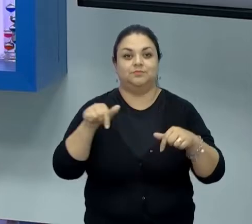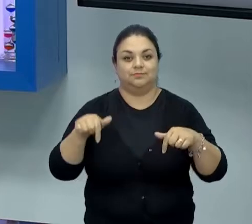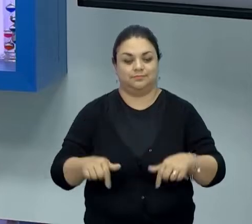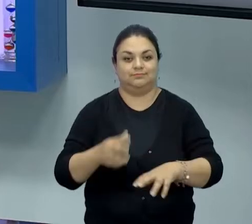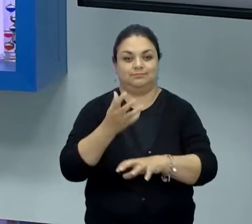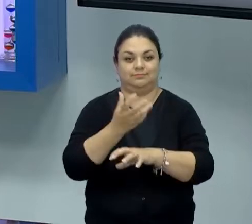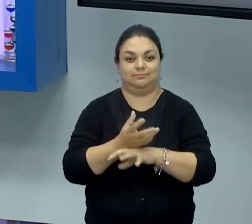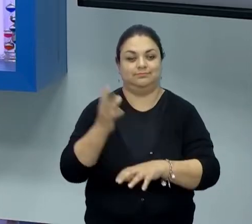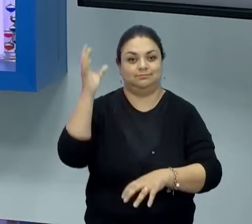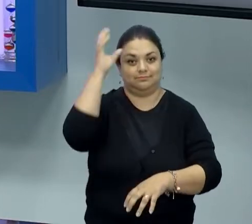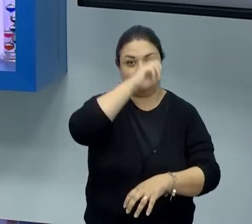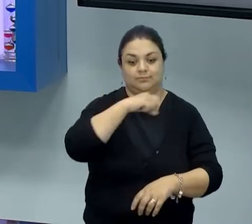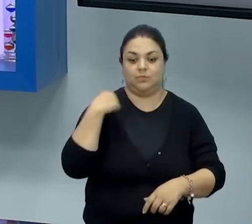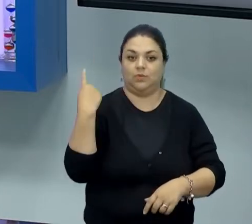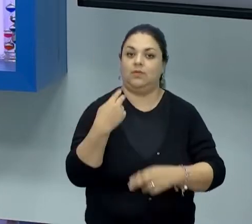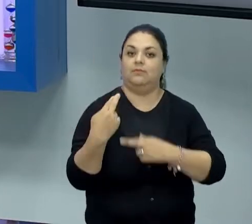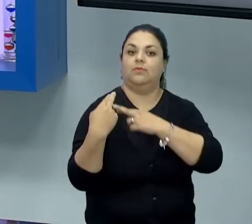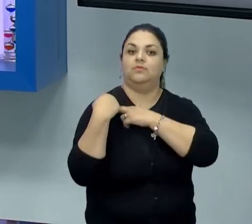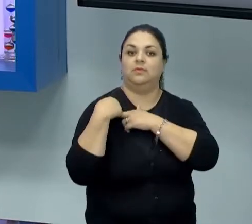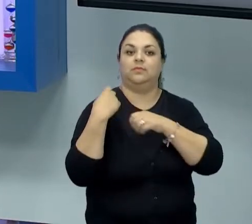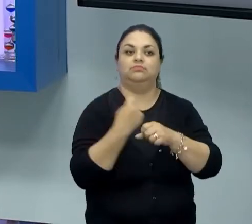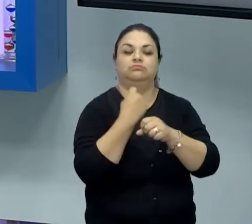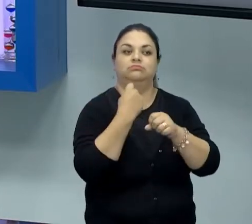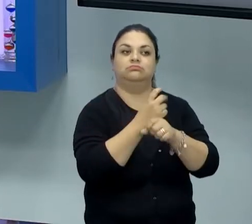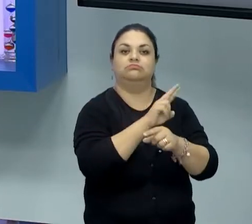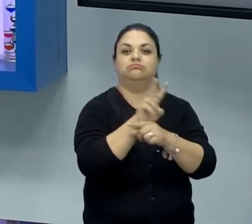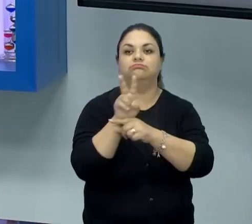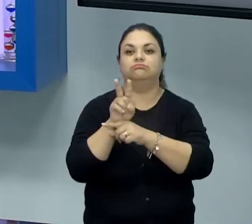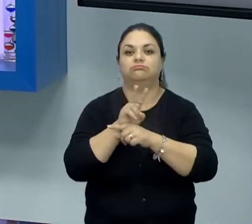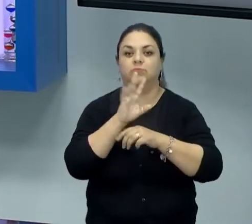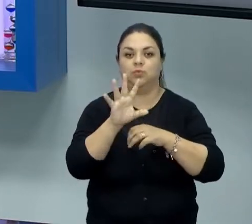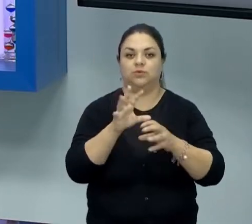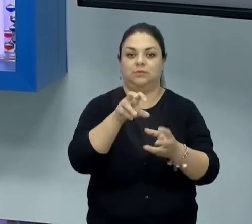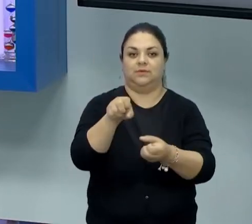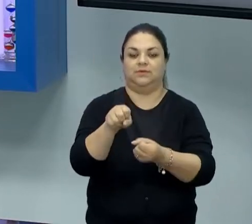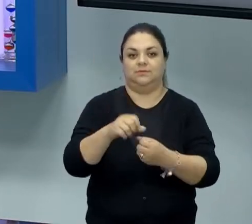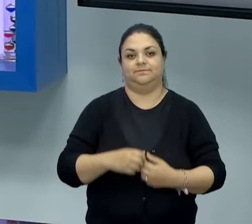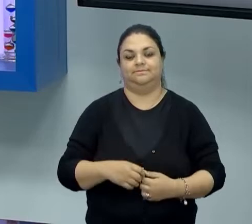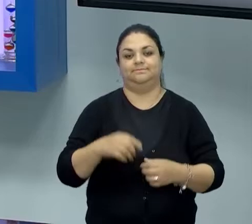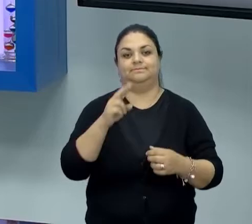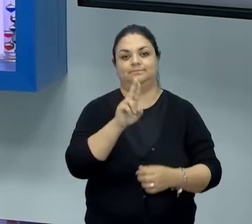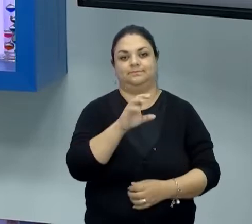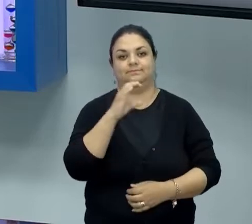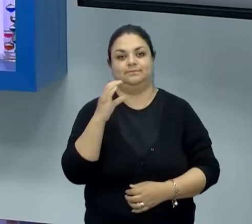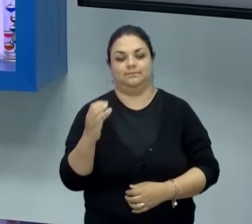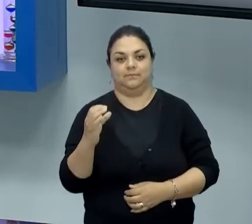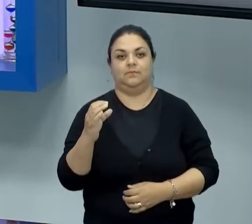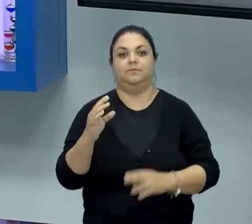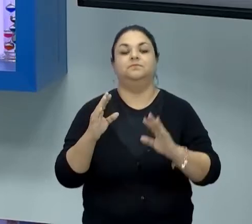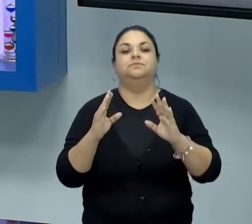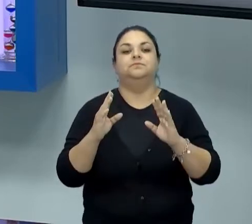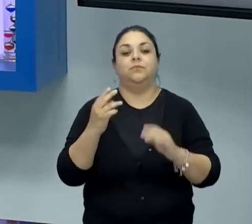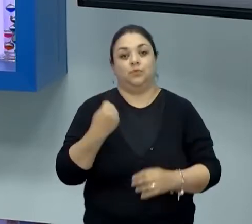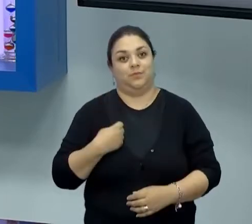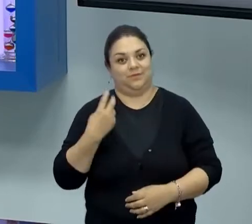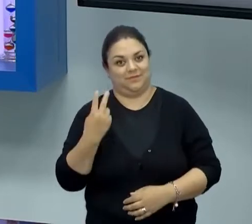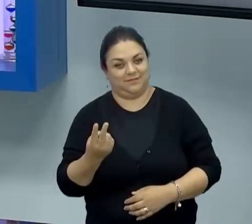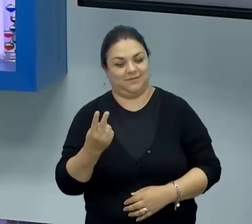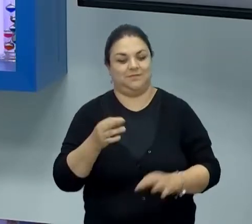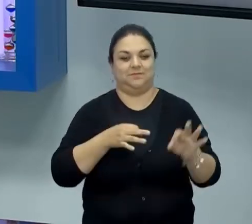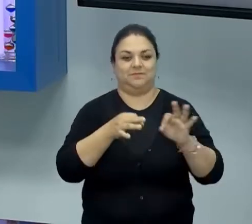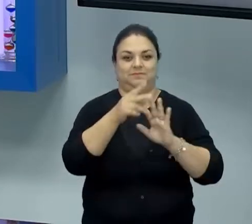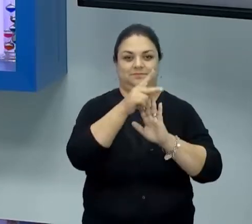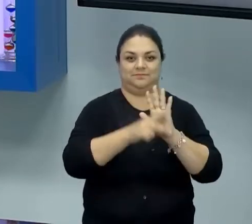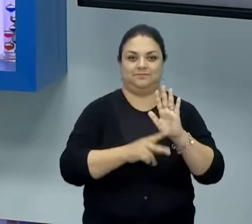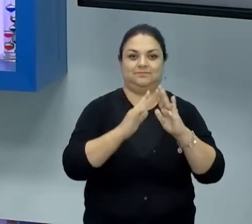no desenvolvimento sustentável, unidade curricular 2, projeto Casa Sustentável. E para vocês que não se